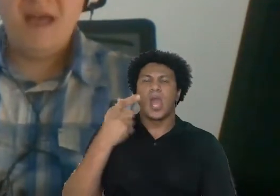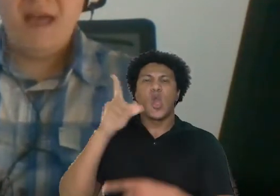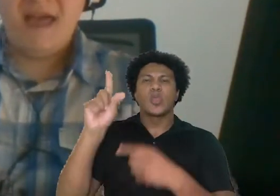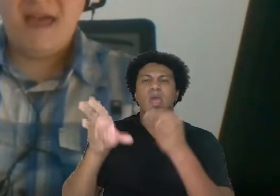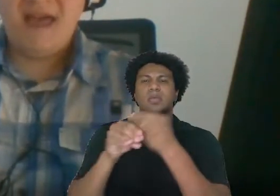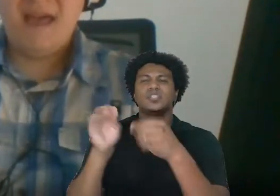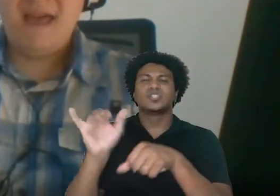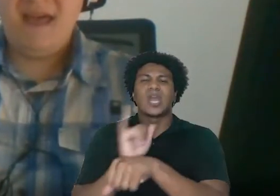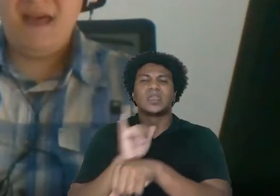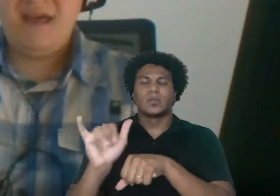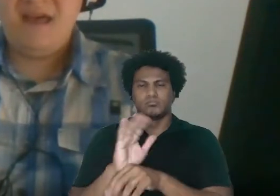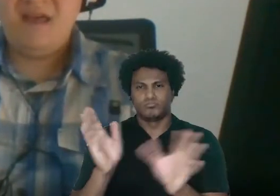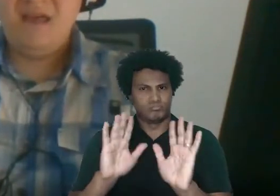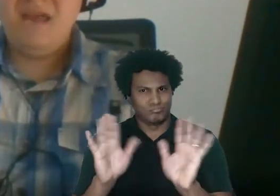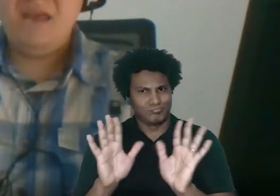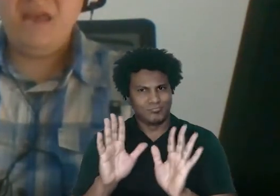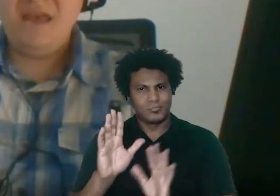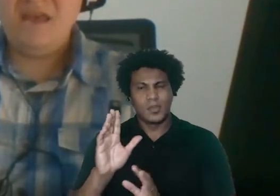pode.